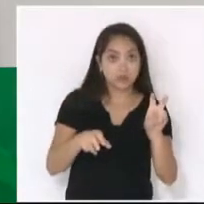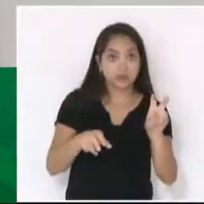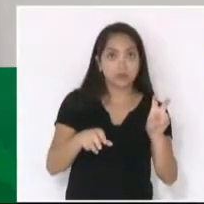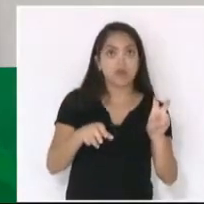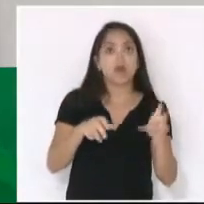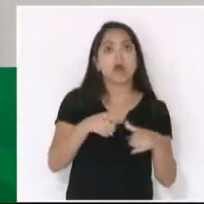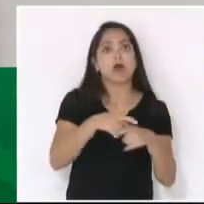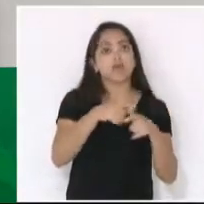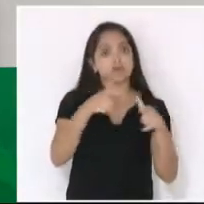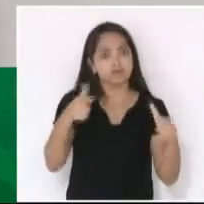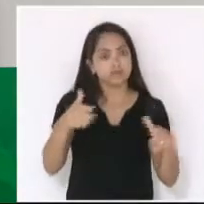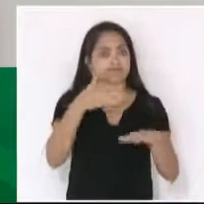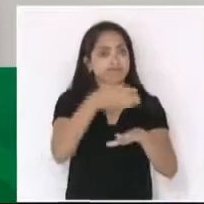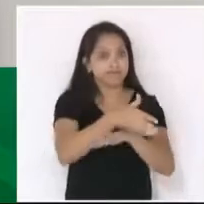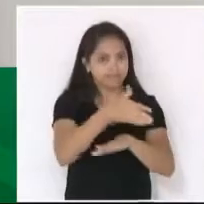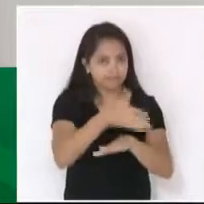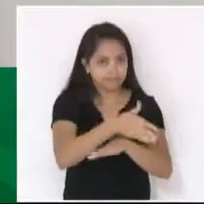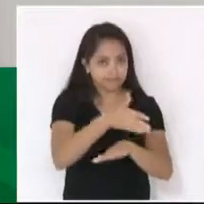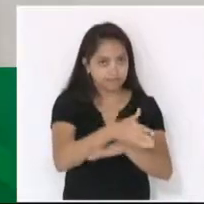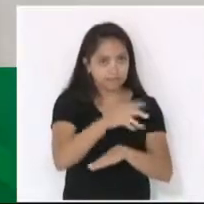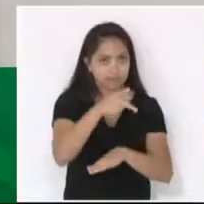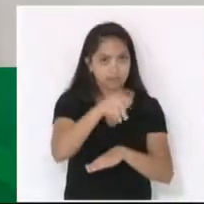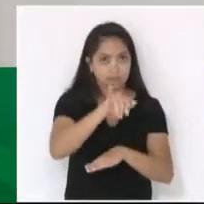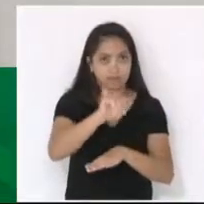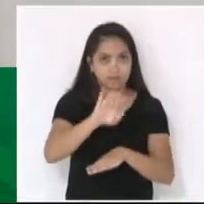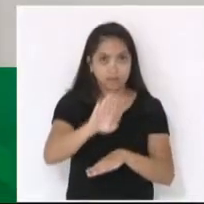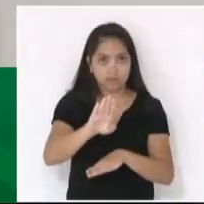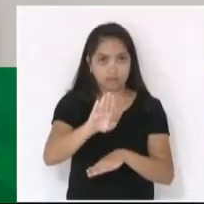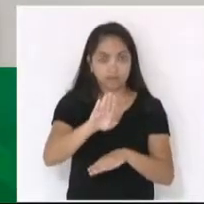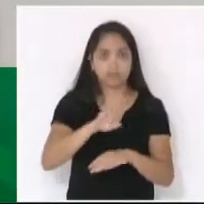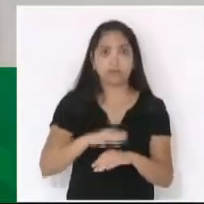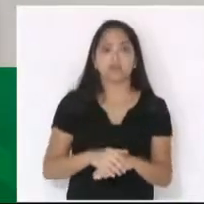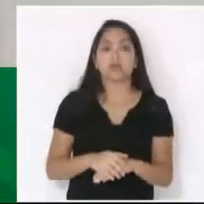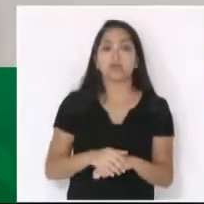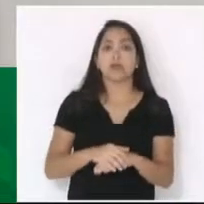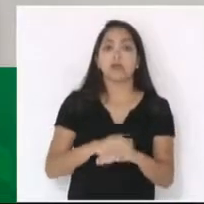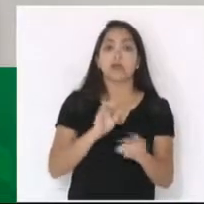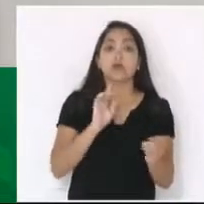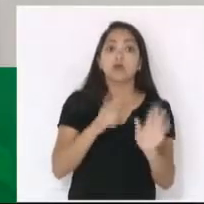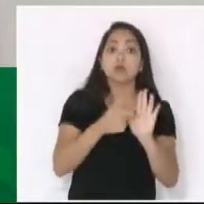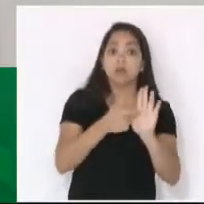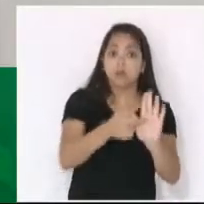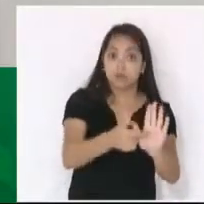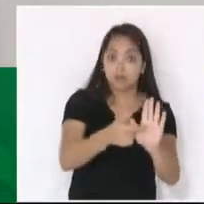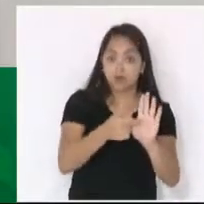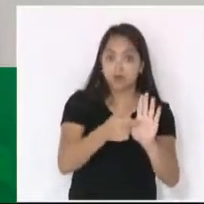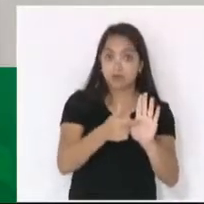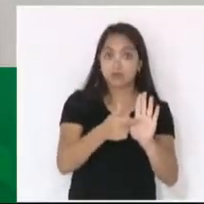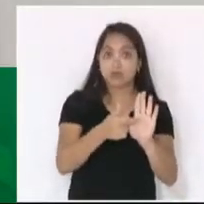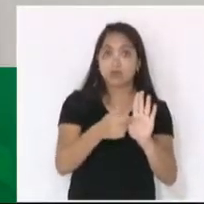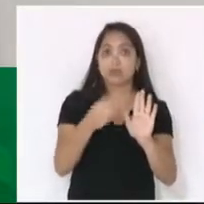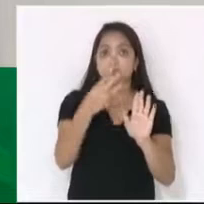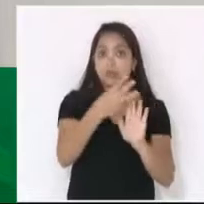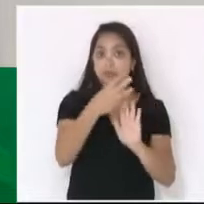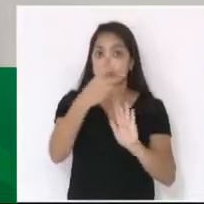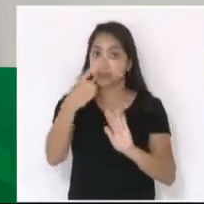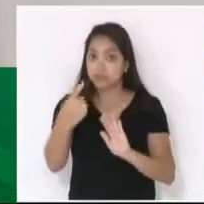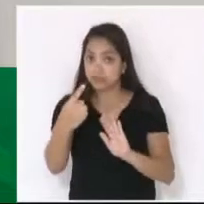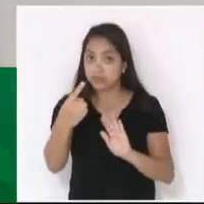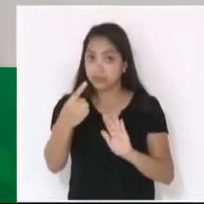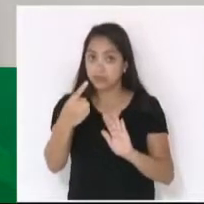participação no produto interno bruto o que que demonstra pelos gráficos que 31